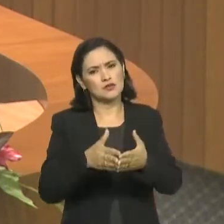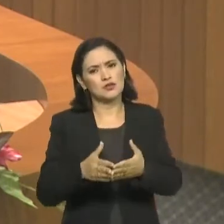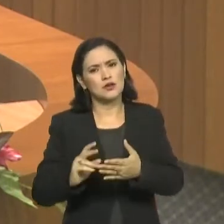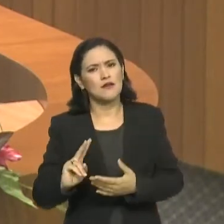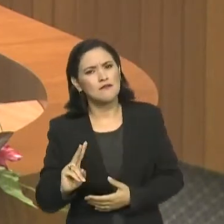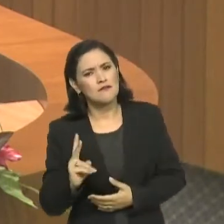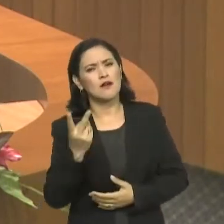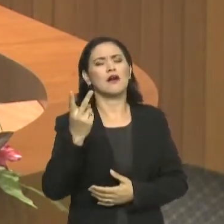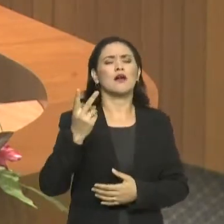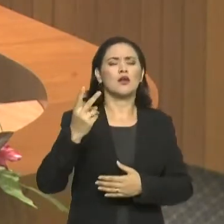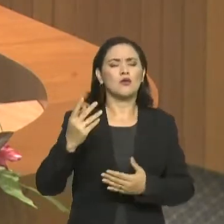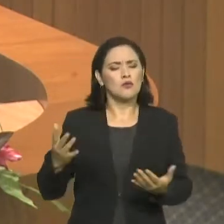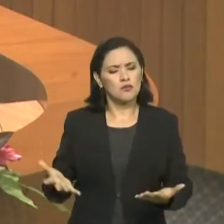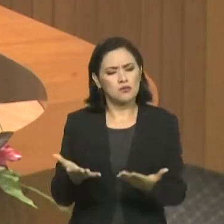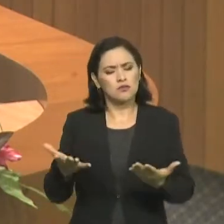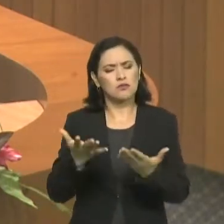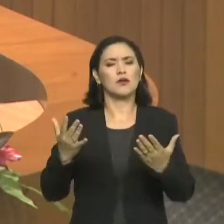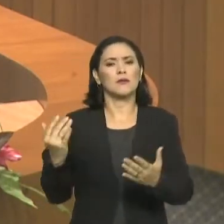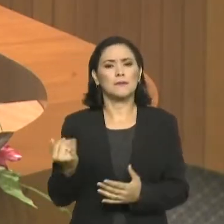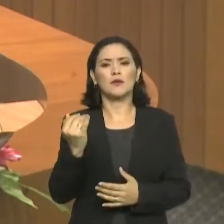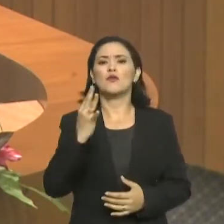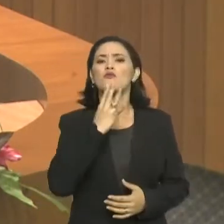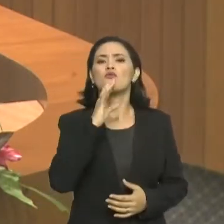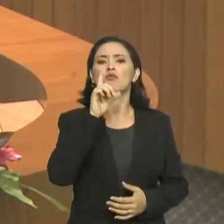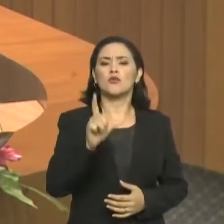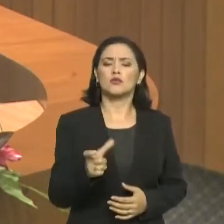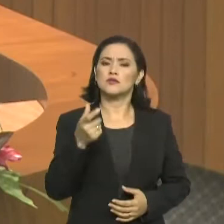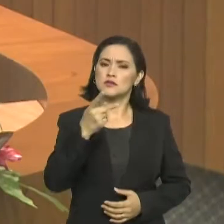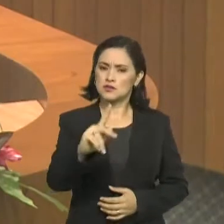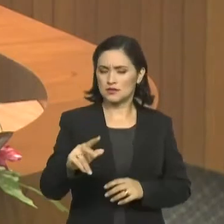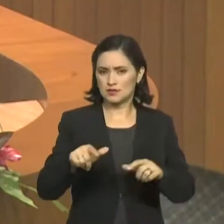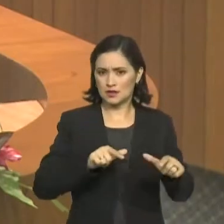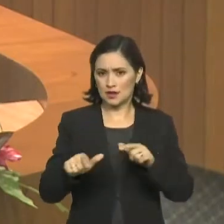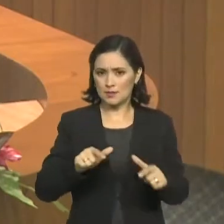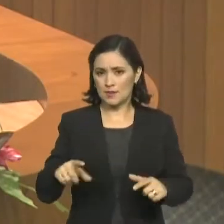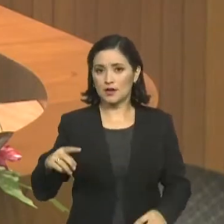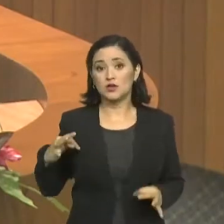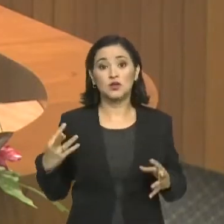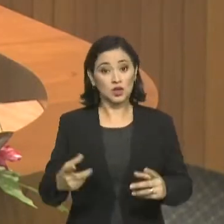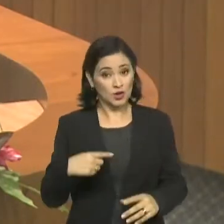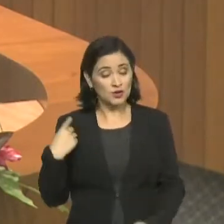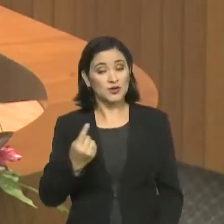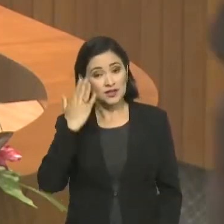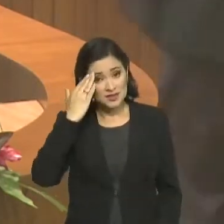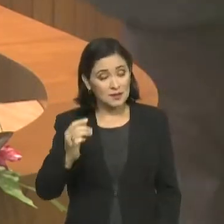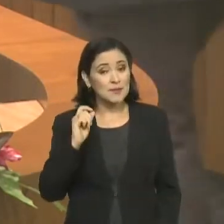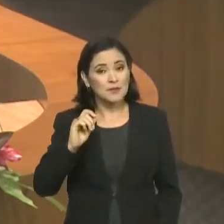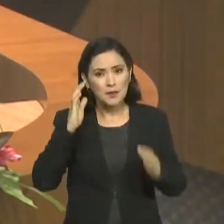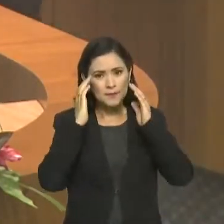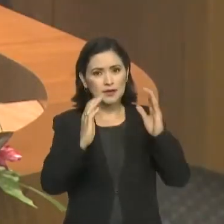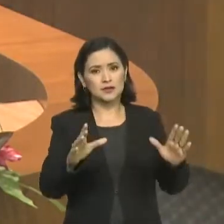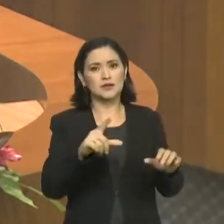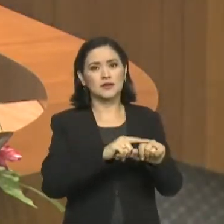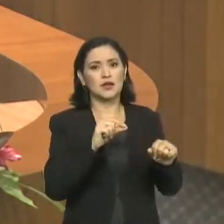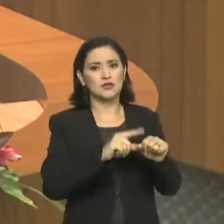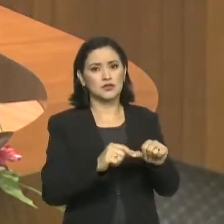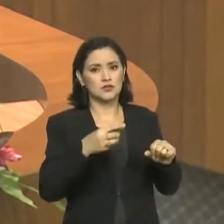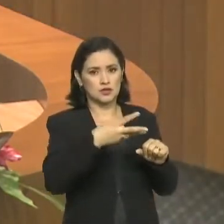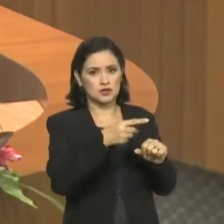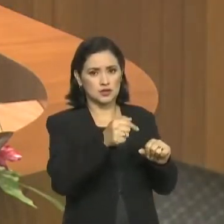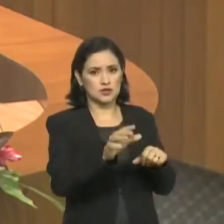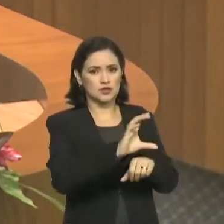seu trabalho. Todos nós sabemos que, de acordo com o artigo 37 da Constituição Federal de 88,